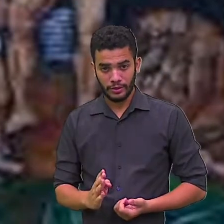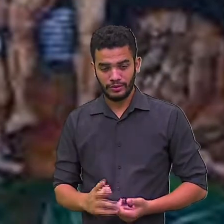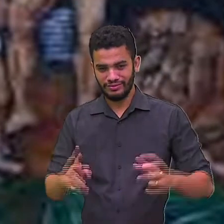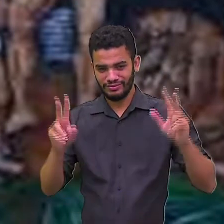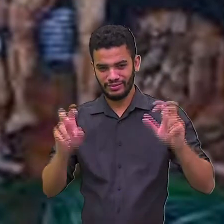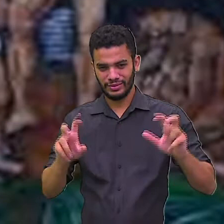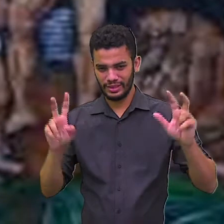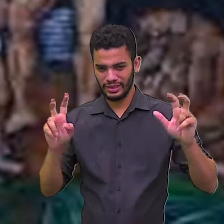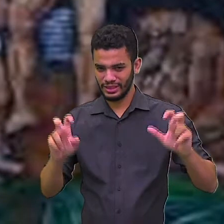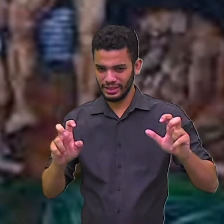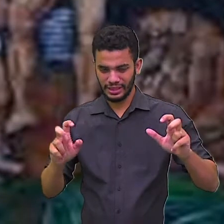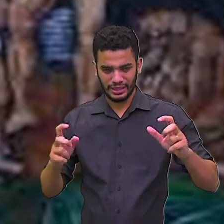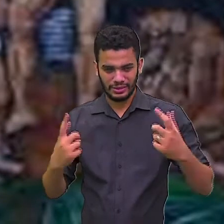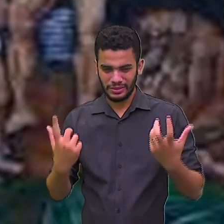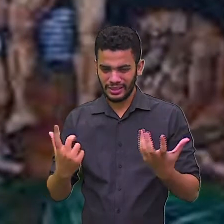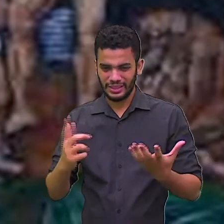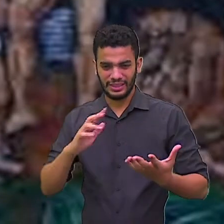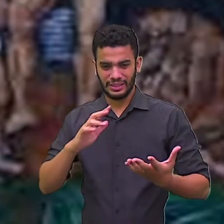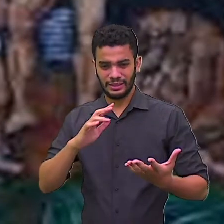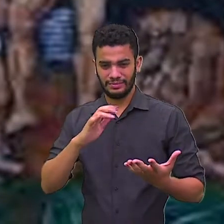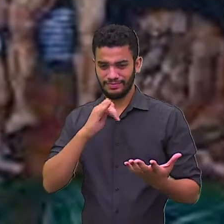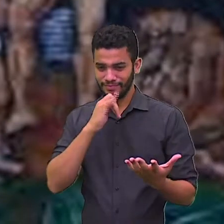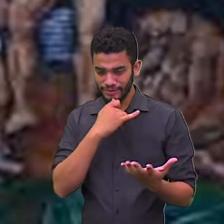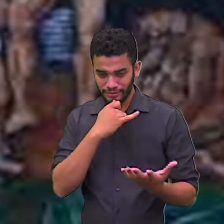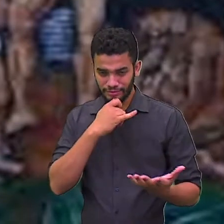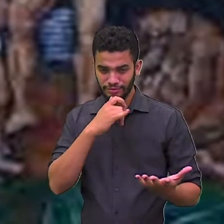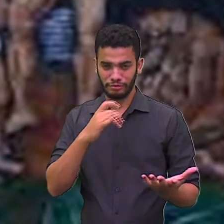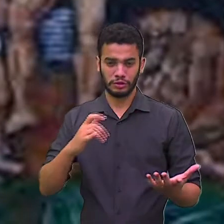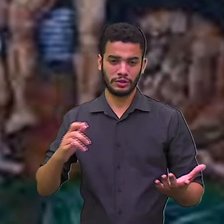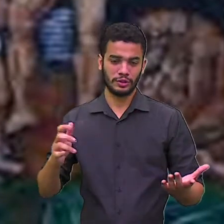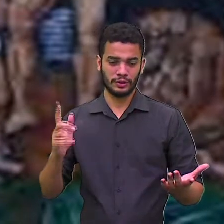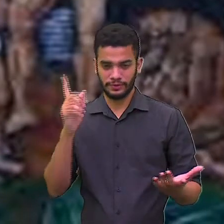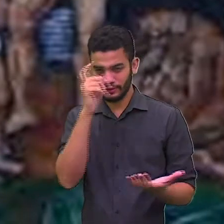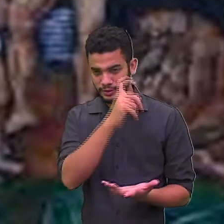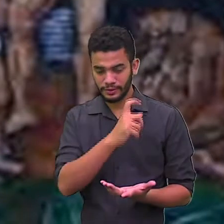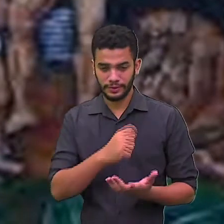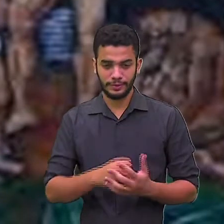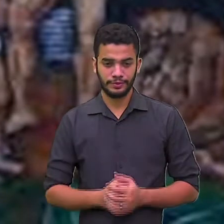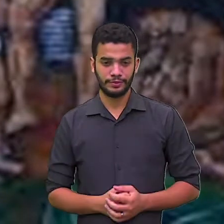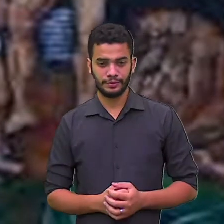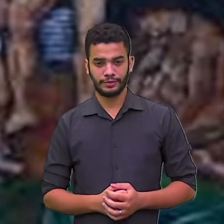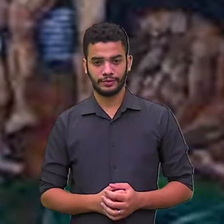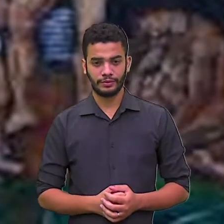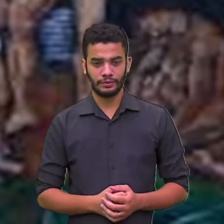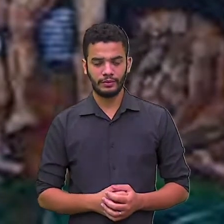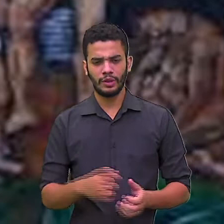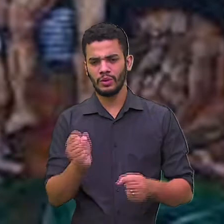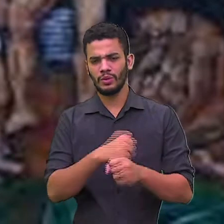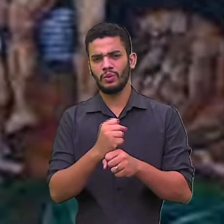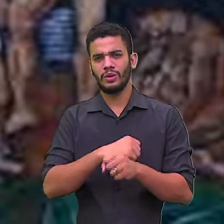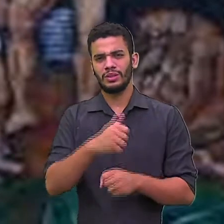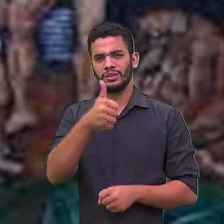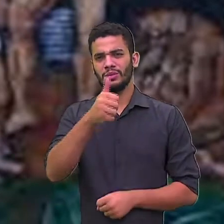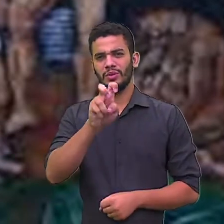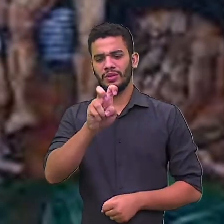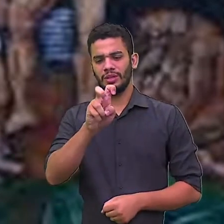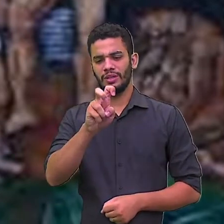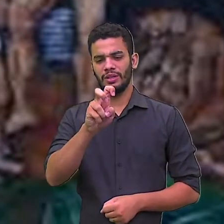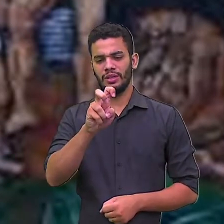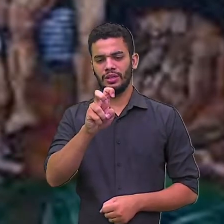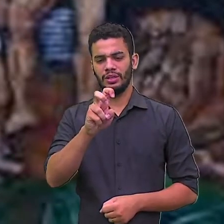cruel. Por volta da década de 1530, quando as primeiras medidas efetivas